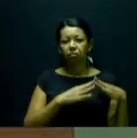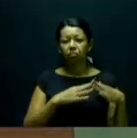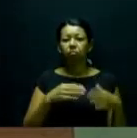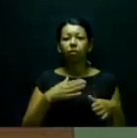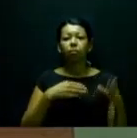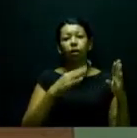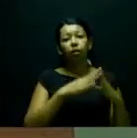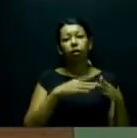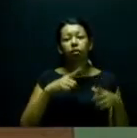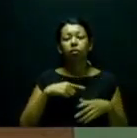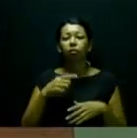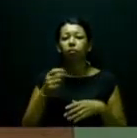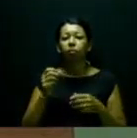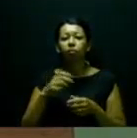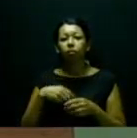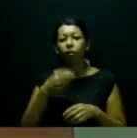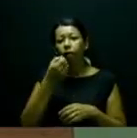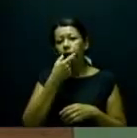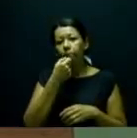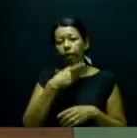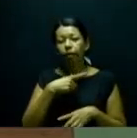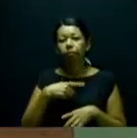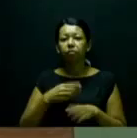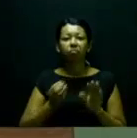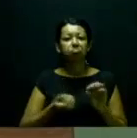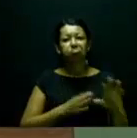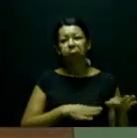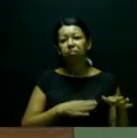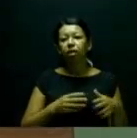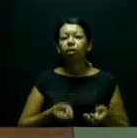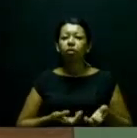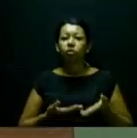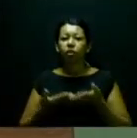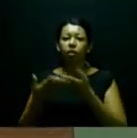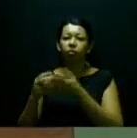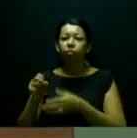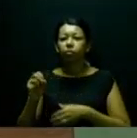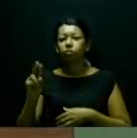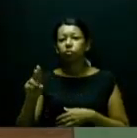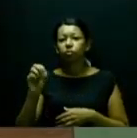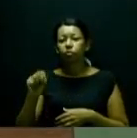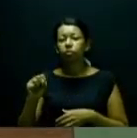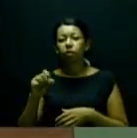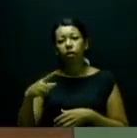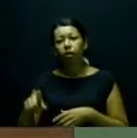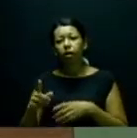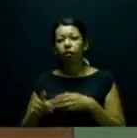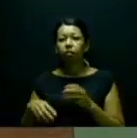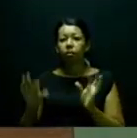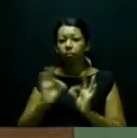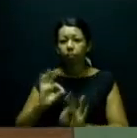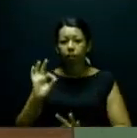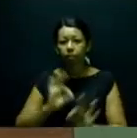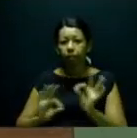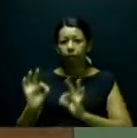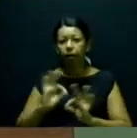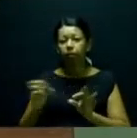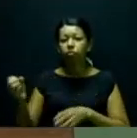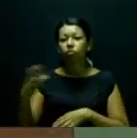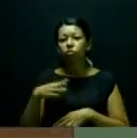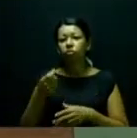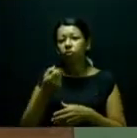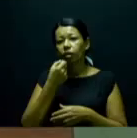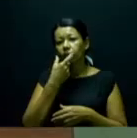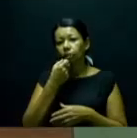remédio comprimido que está jogado. Automaticamente a gente leva para a rede do SUS, e ali eles embalam novamente, colocam a etiqueta, remédio para